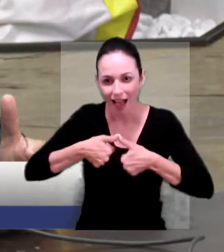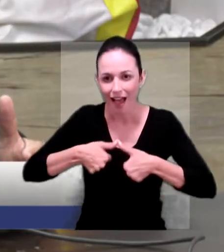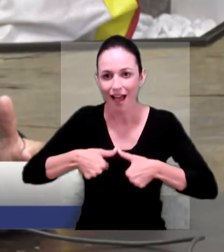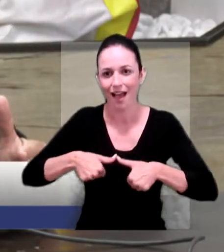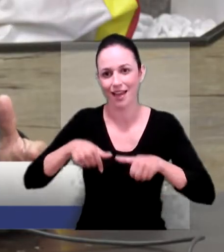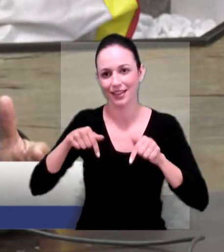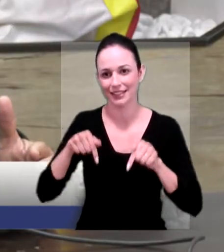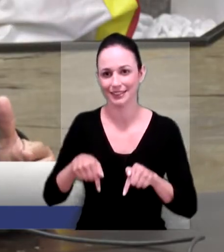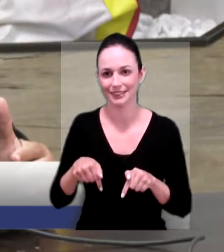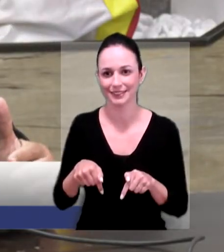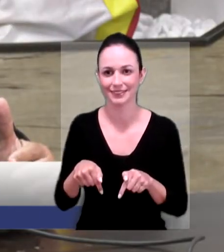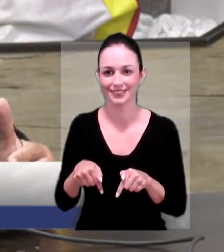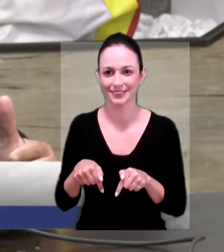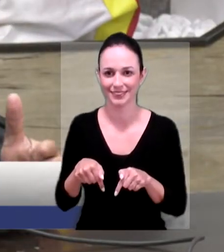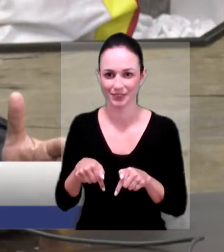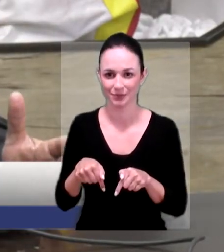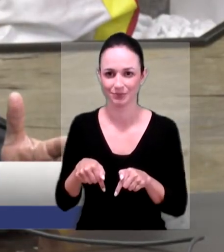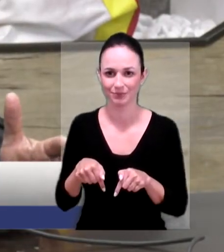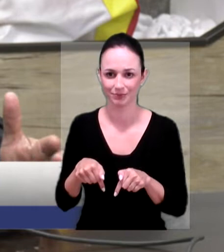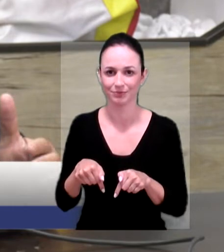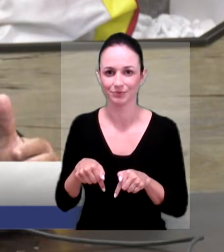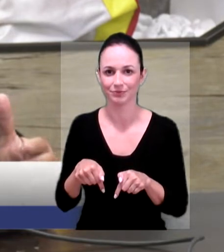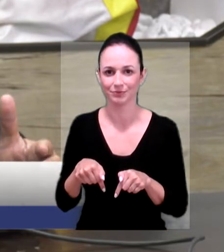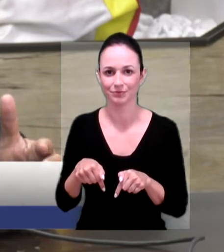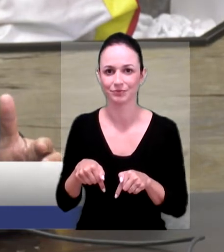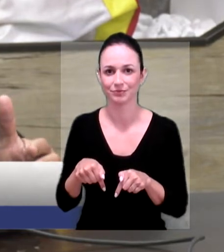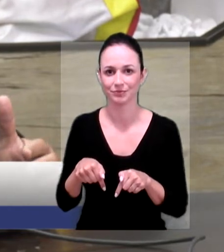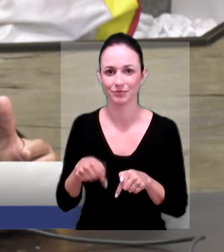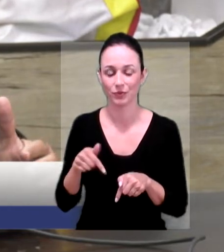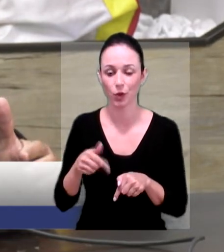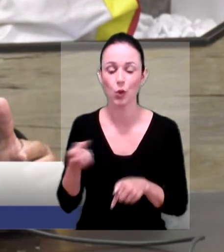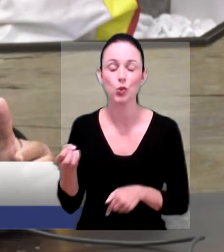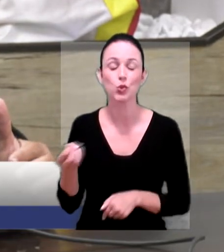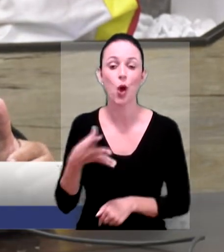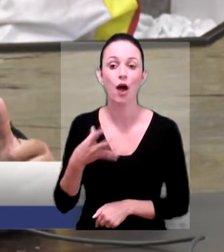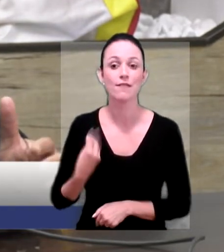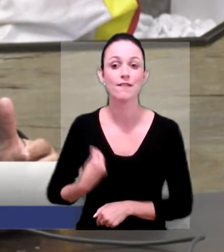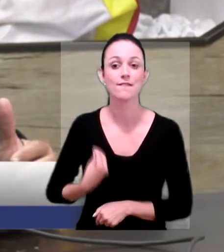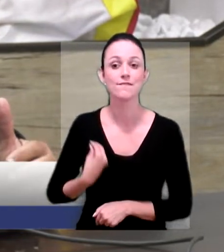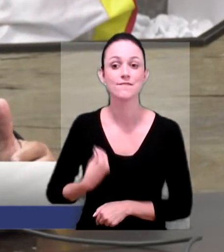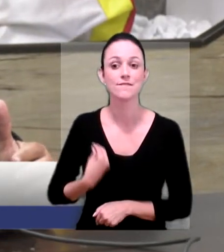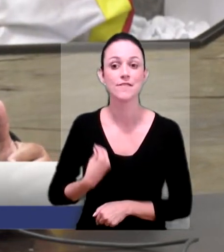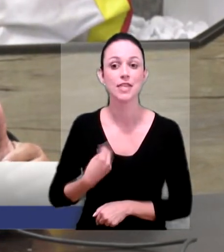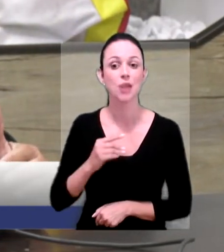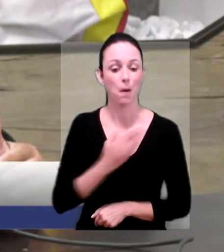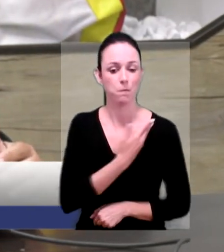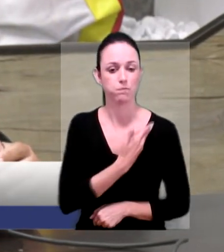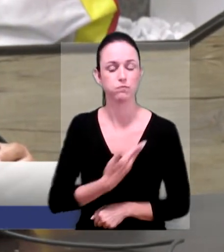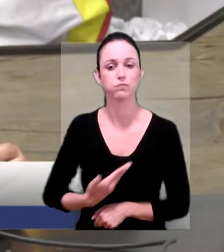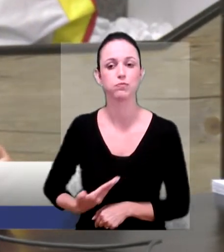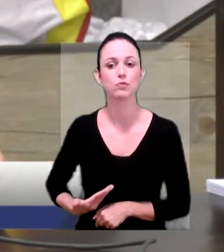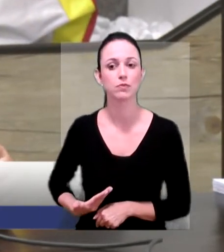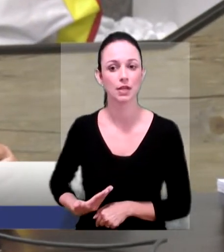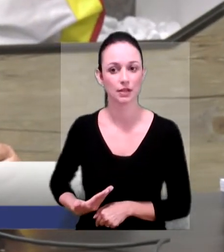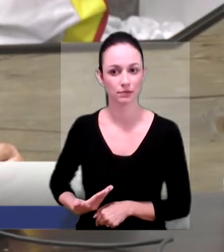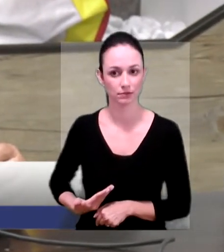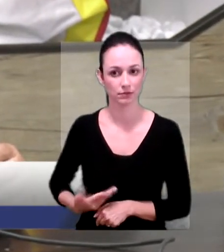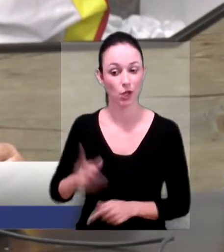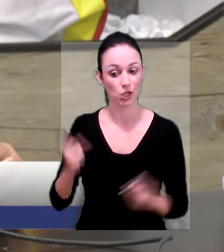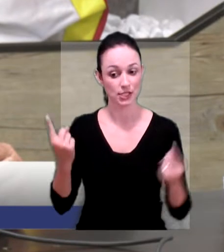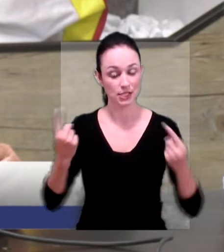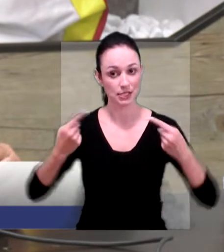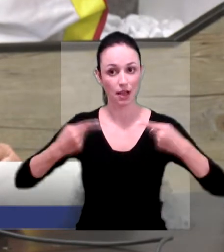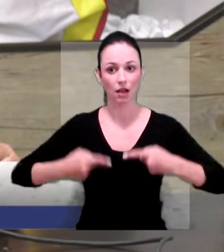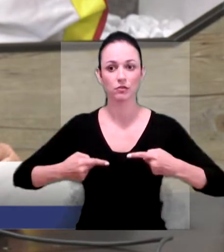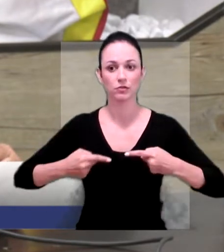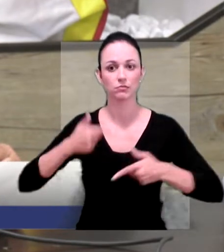fazendo parte agora de uma nova vida pública e o desafio de um trabalho para o nosso